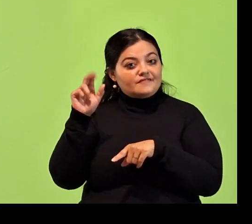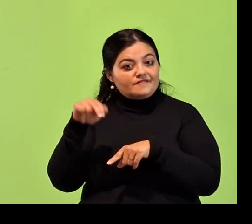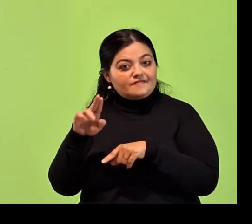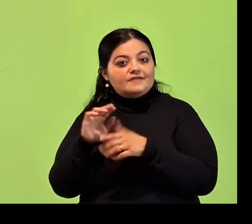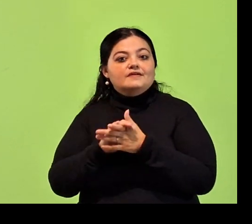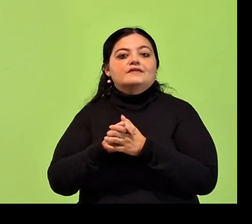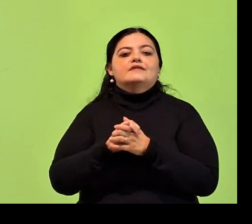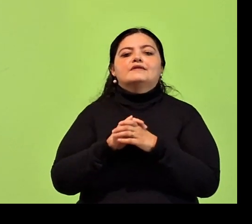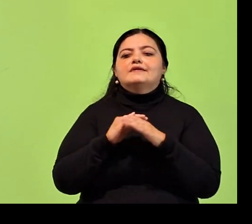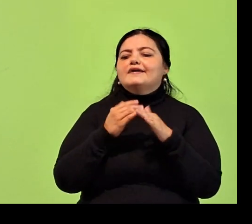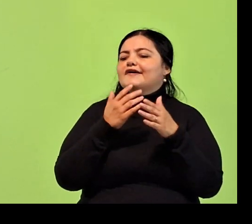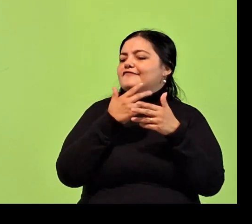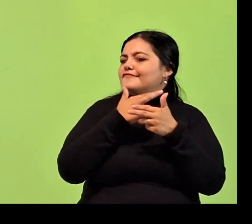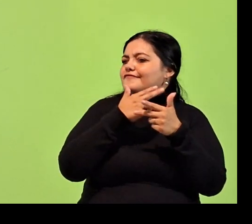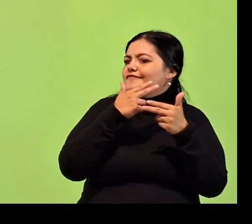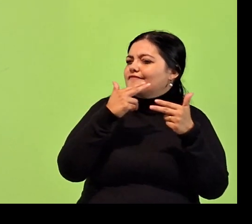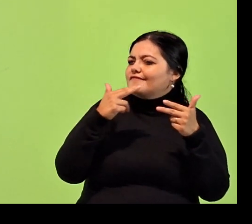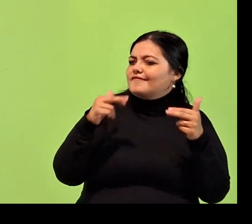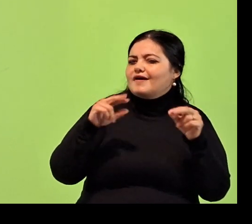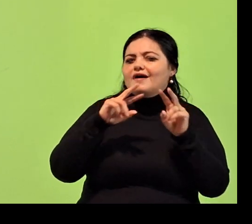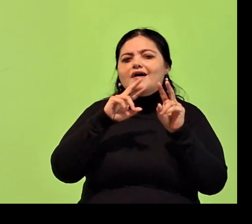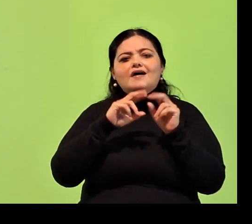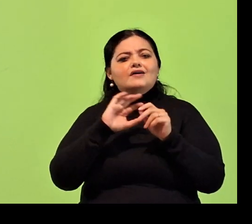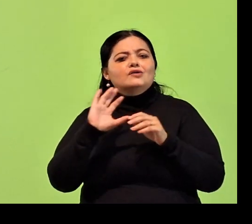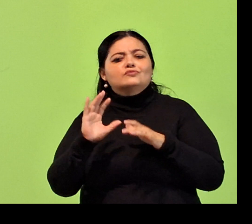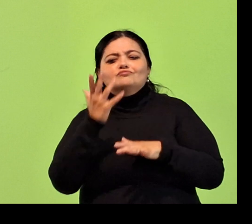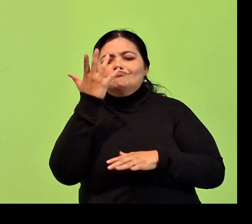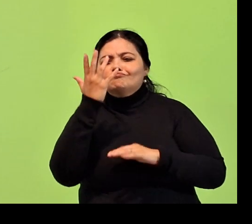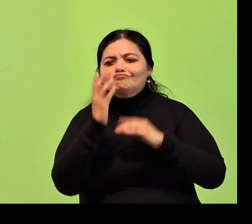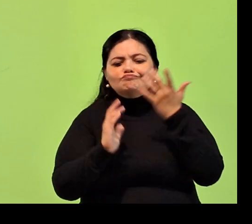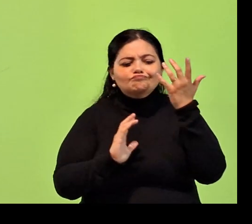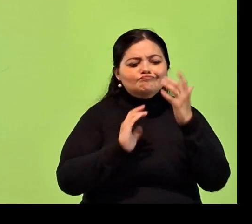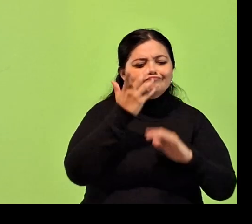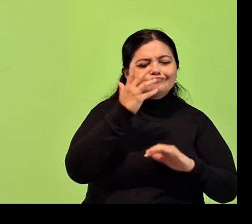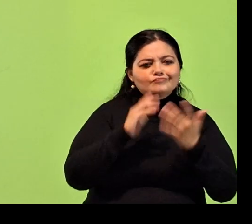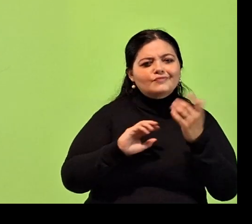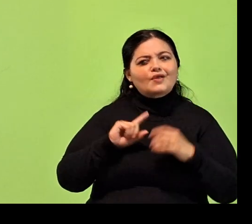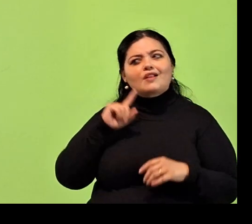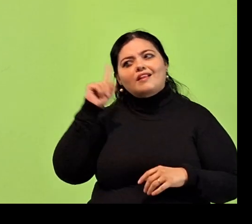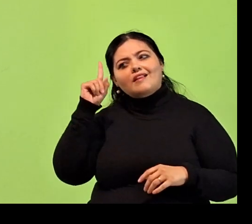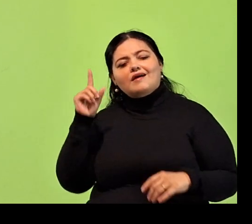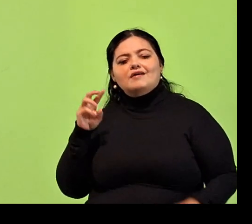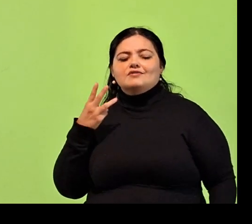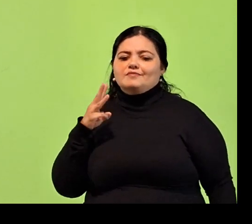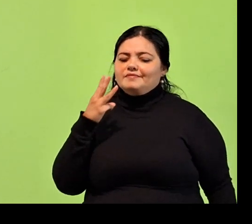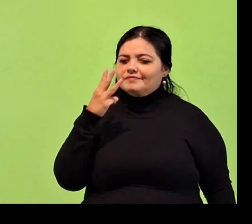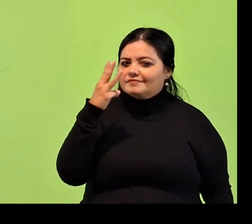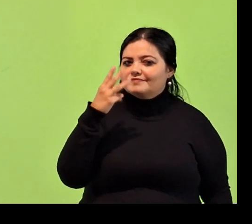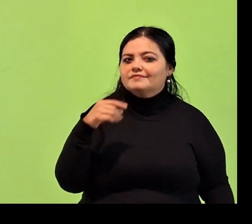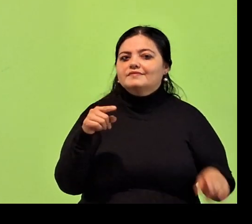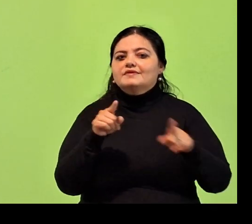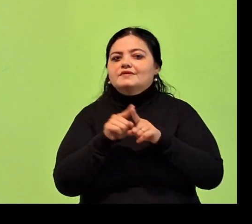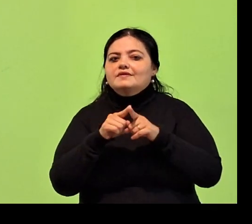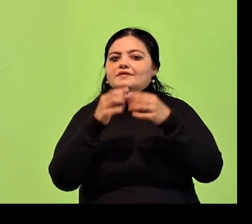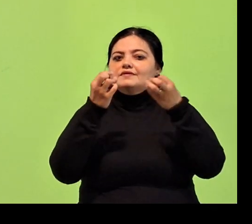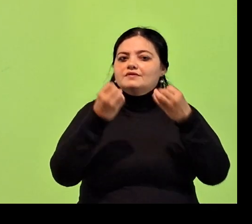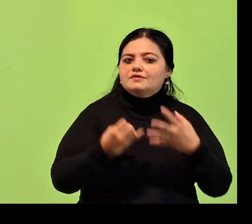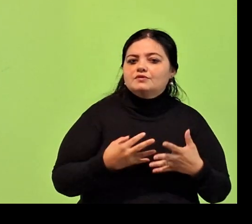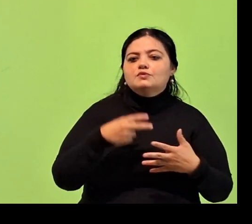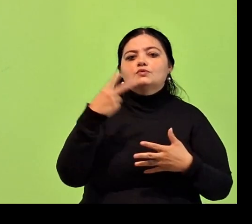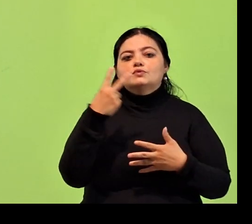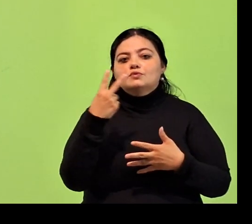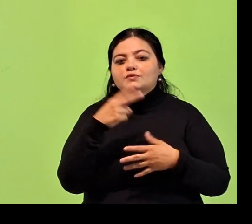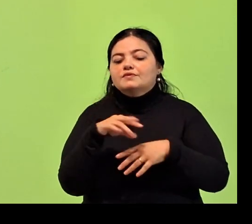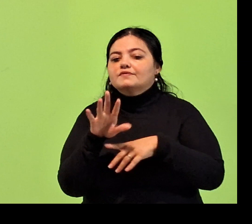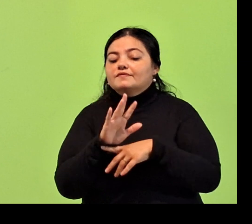de Altamira, que acaba chegando também nos casos do Maranhão. Além do podcast de 32 episódios, como é de costume